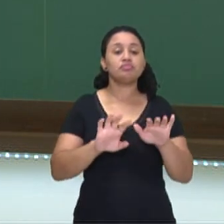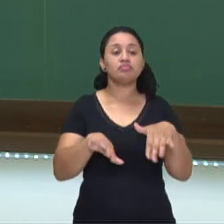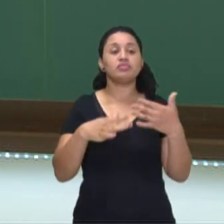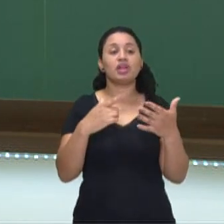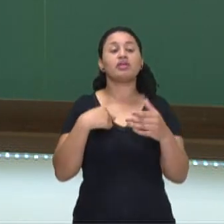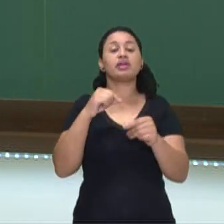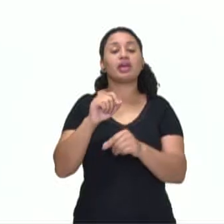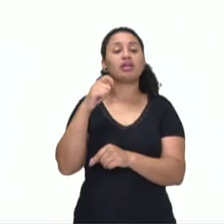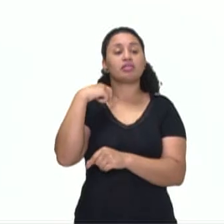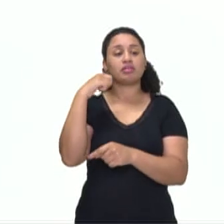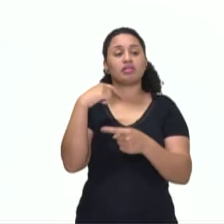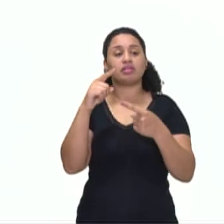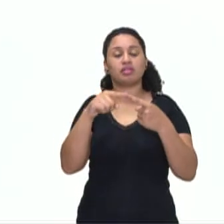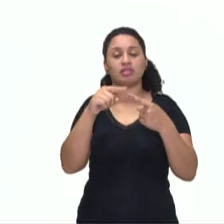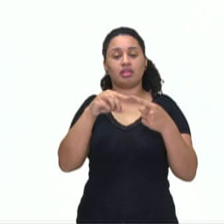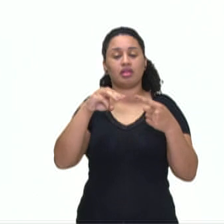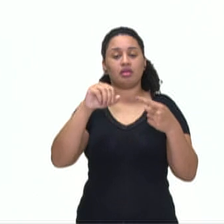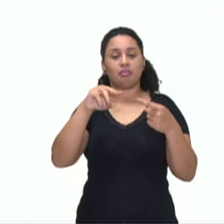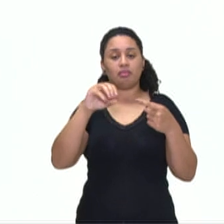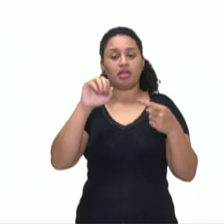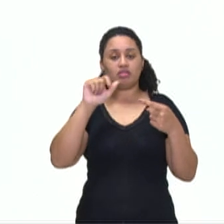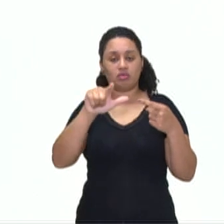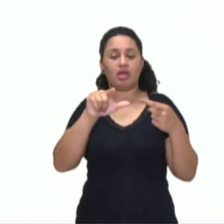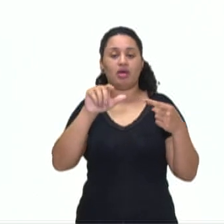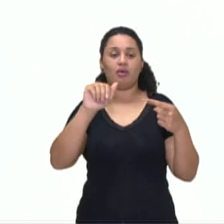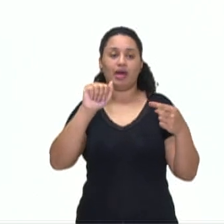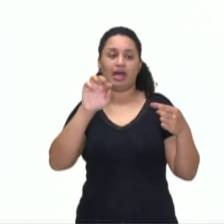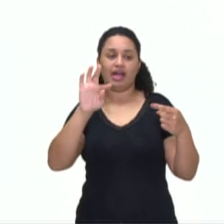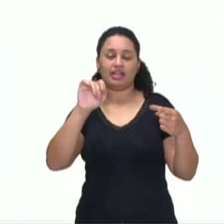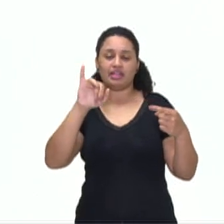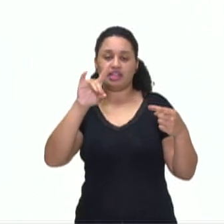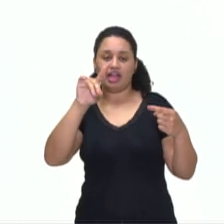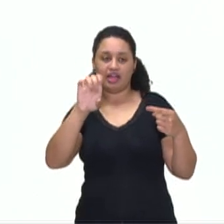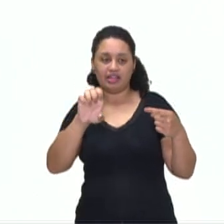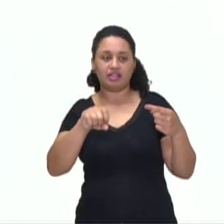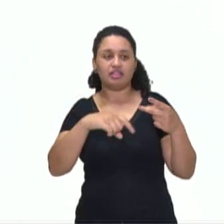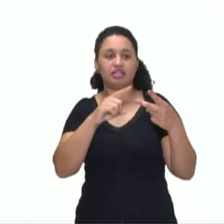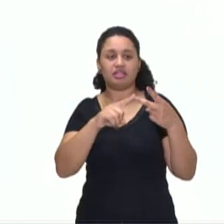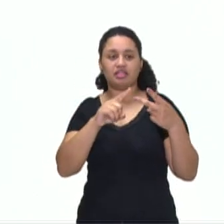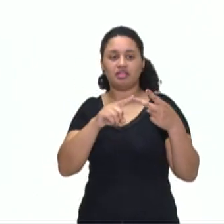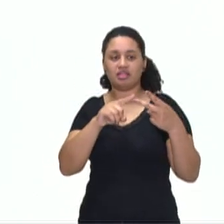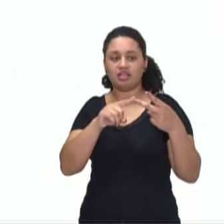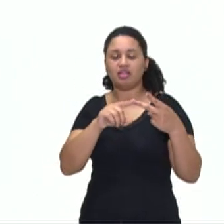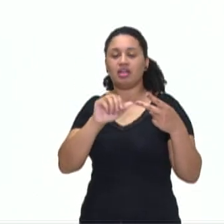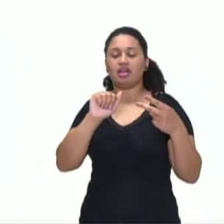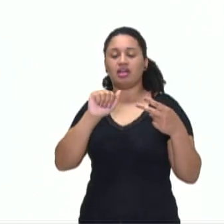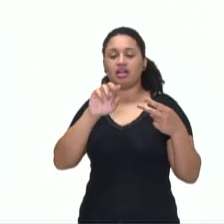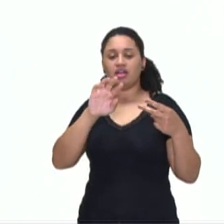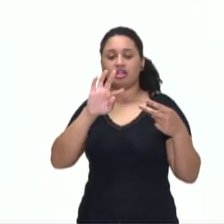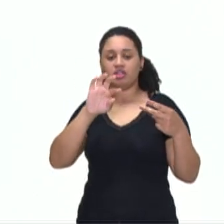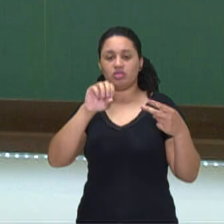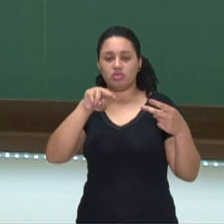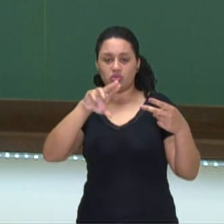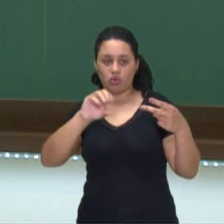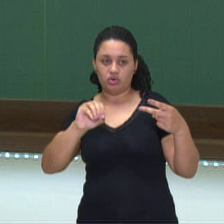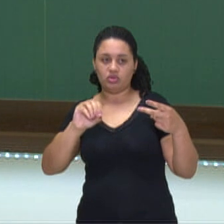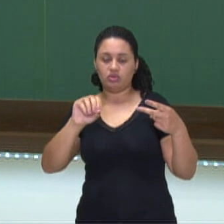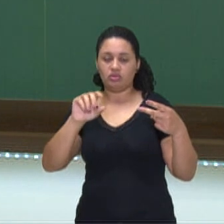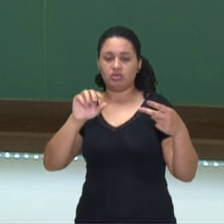nos artistas, a gente tem o Manuel da Costa Ataíde, Mestre Ataíde, e o Antônio Francisco de Lisboa, o Aleijadinho. Mestre